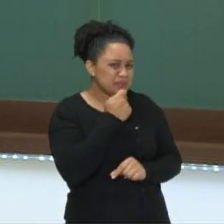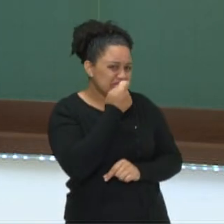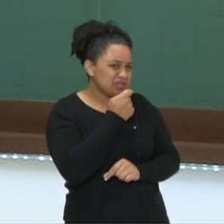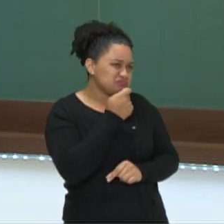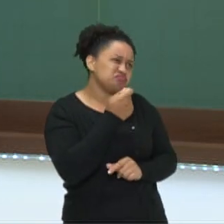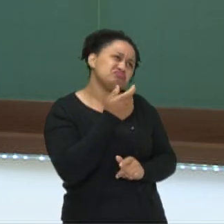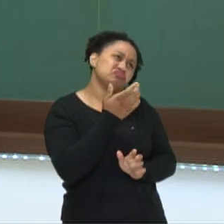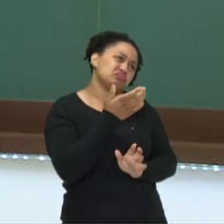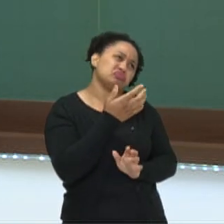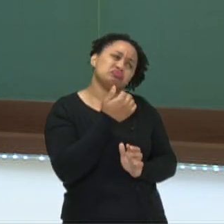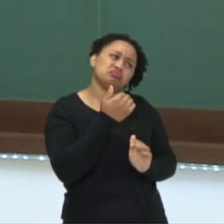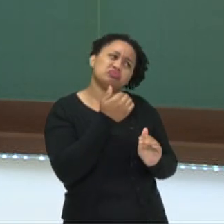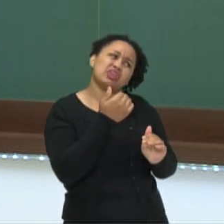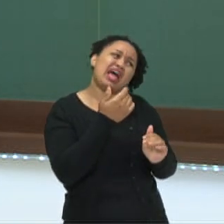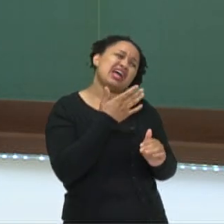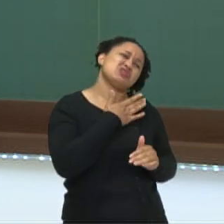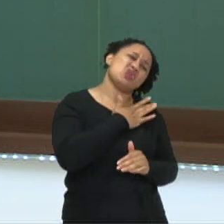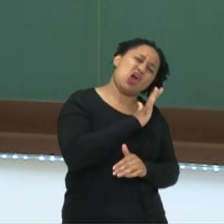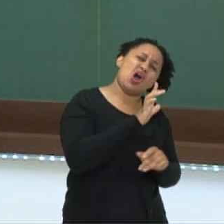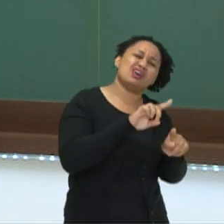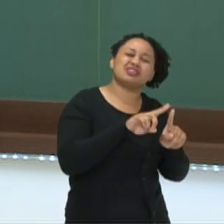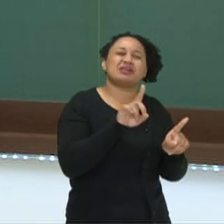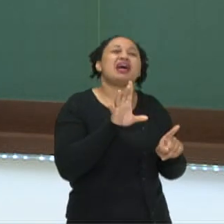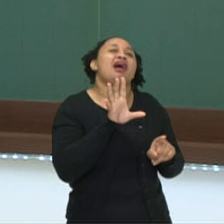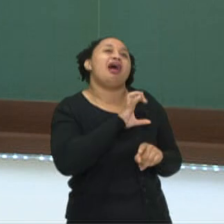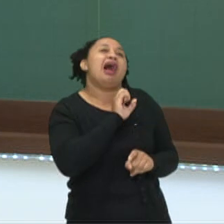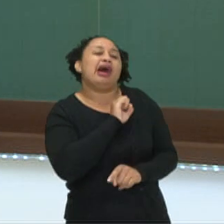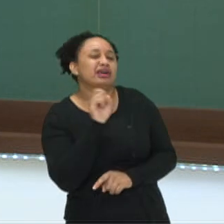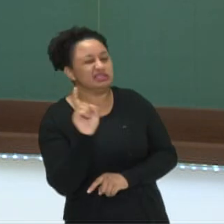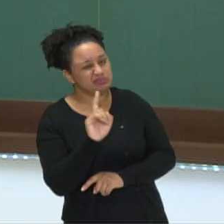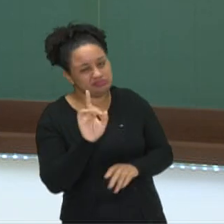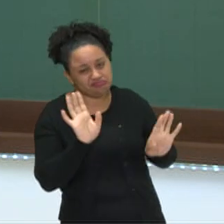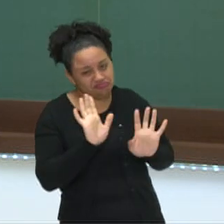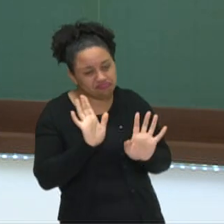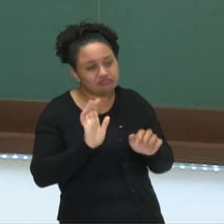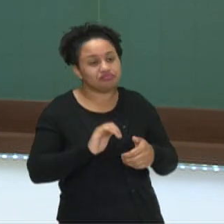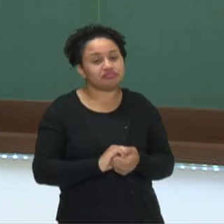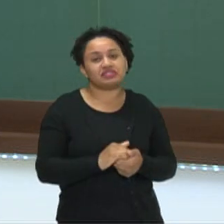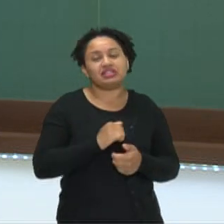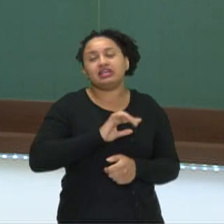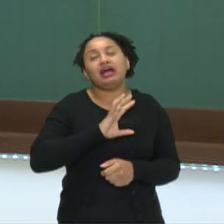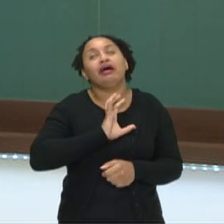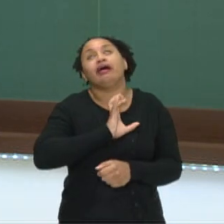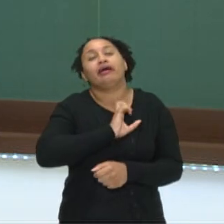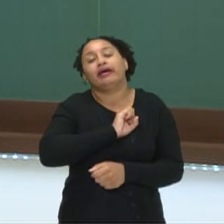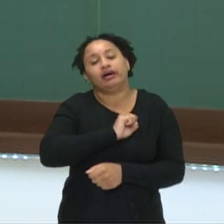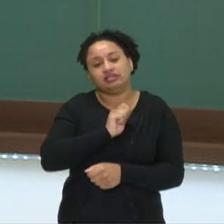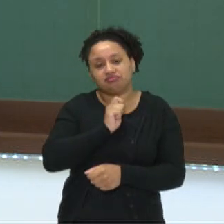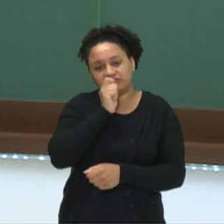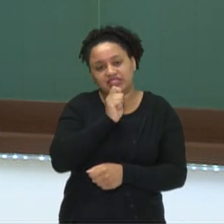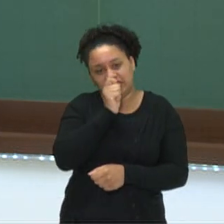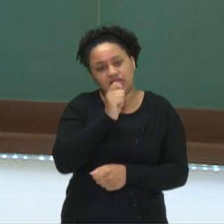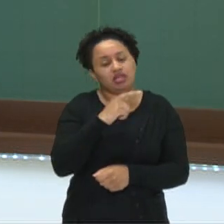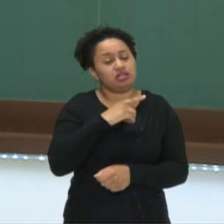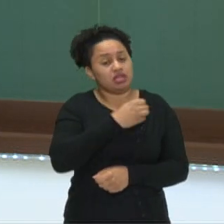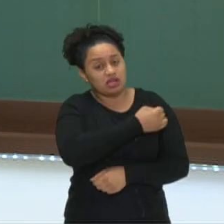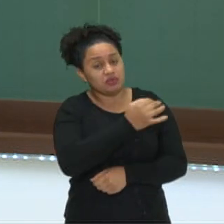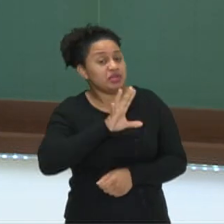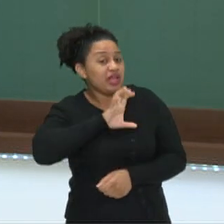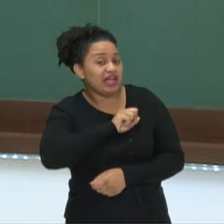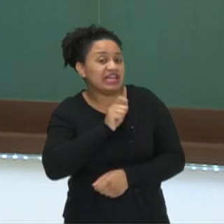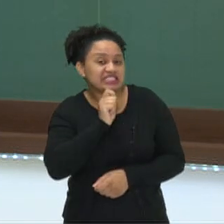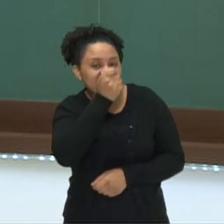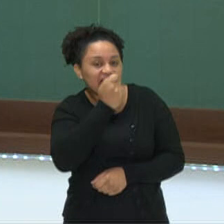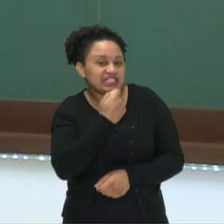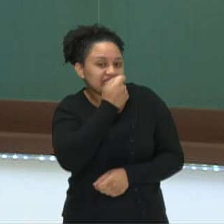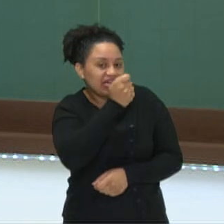nada contra ele, mas também não sou tão assim, sabe? Tão apaixonada, porque tem gente que ama comer pinhão, né?